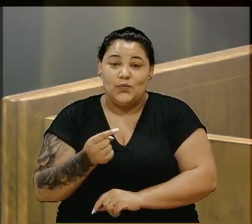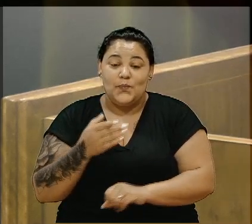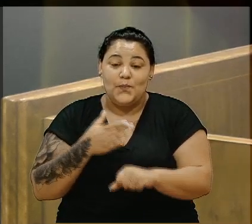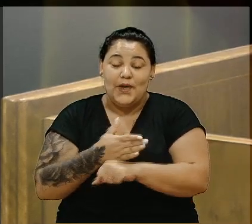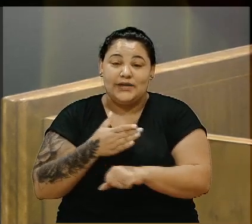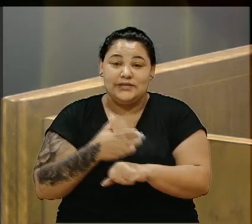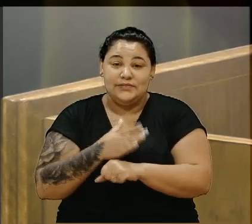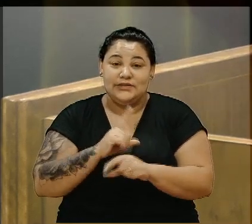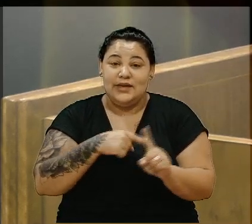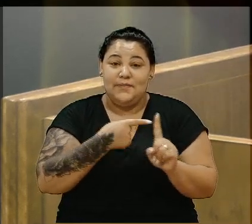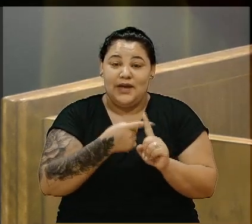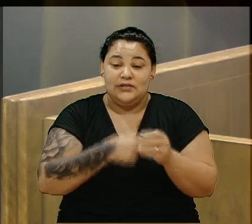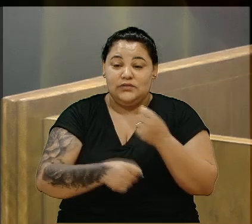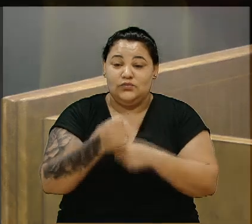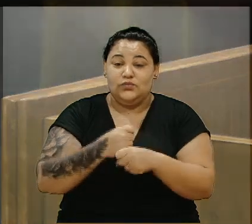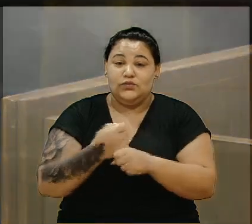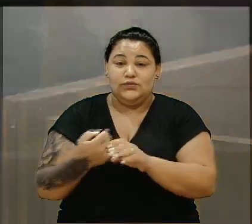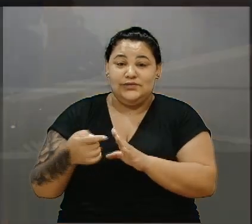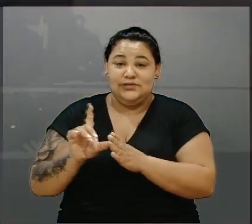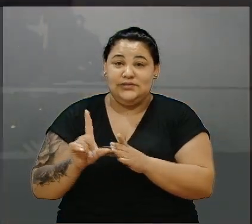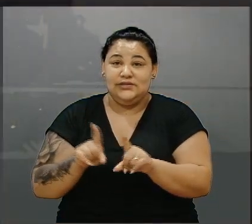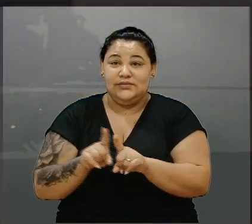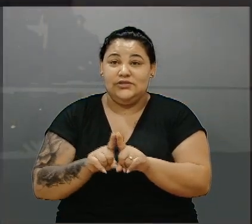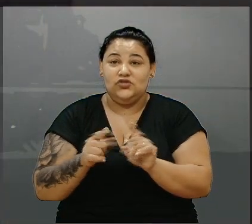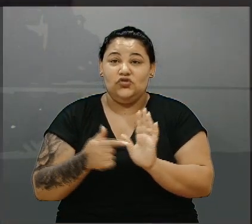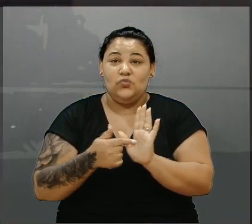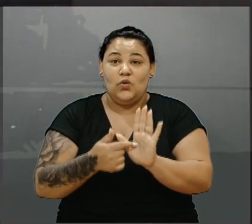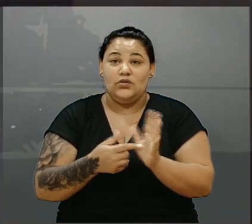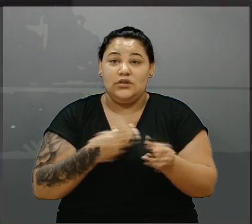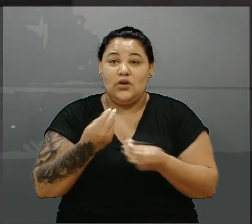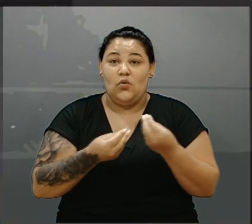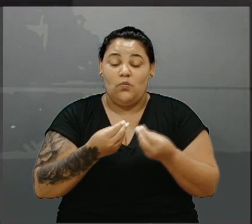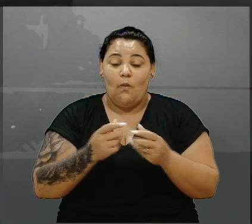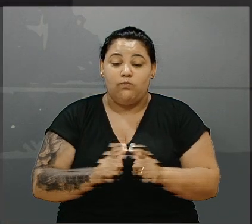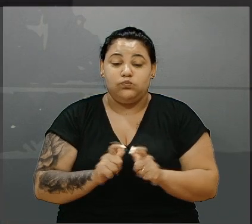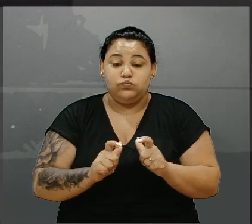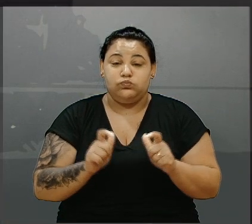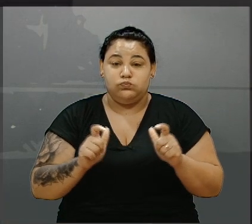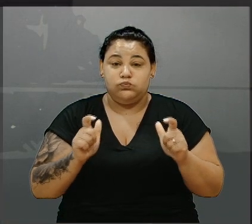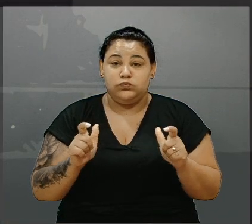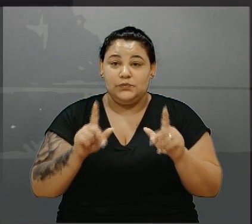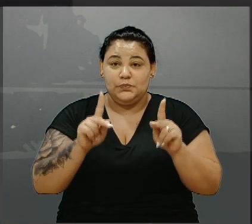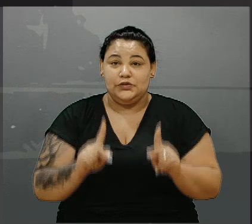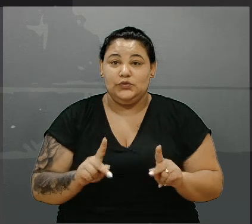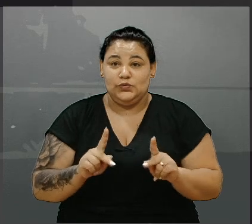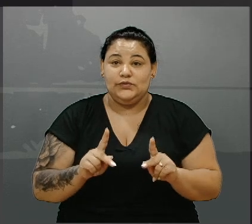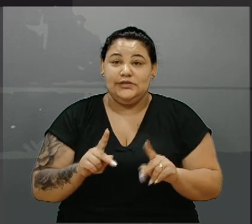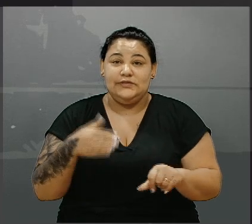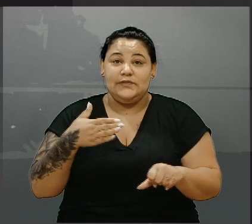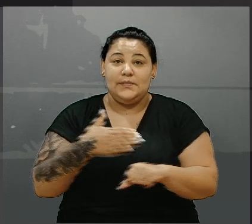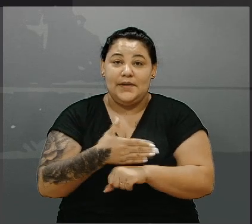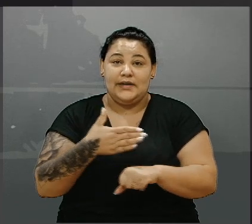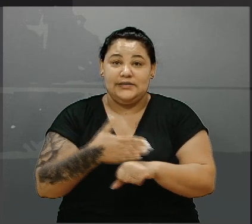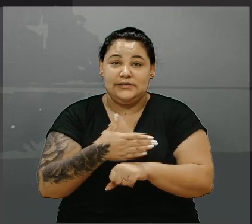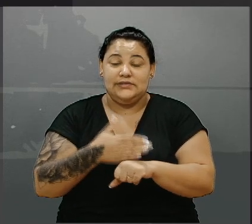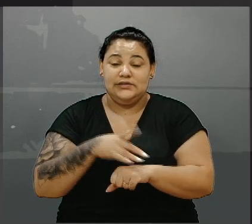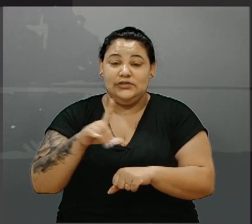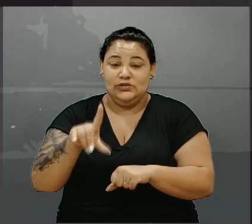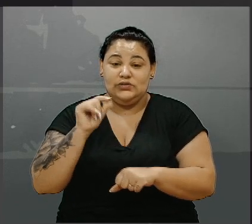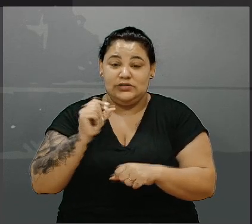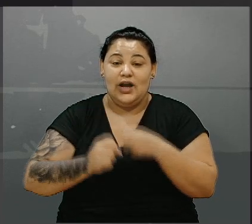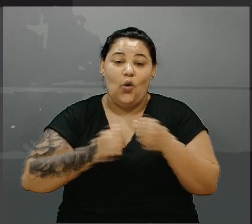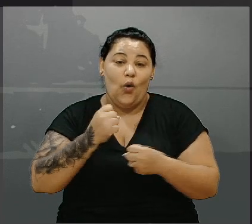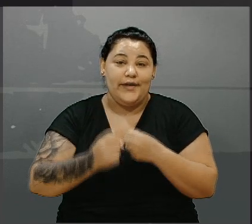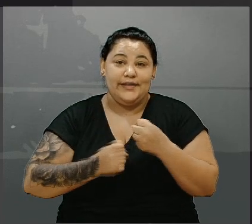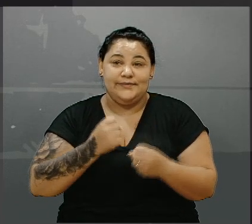ano anterior. Então, a gente mostra o quanto tem aumentado o número de adeptos, de pessoas que têm optado pela corrida de